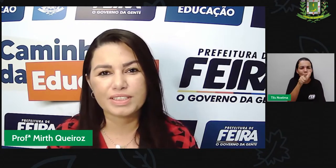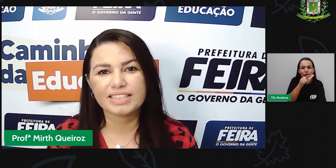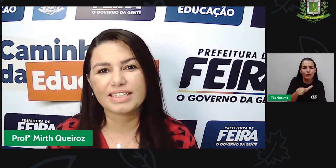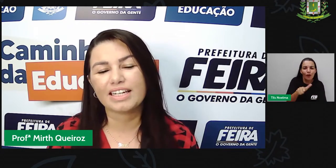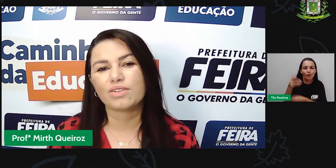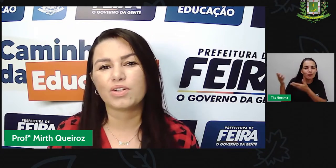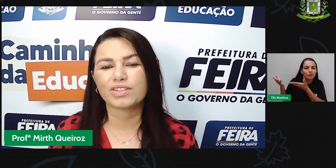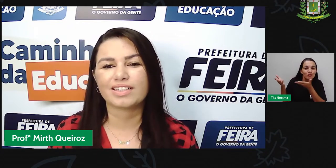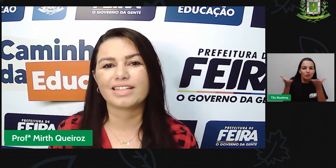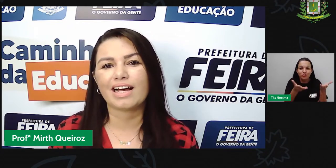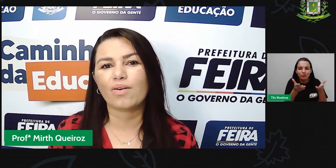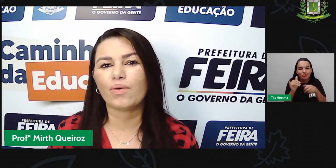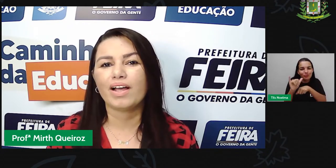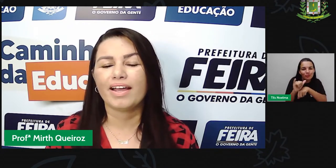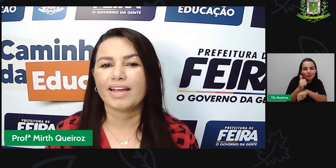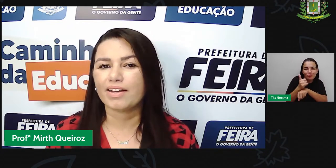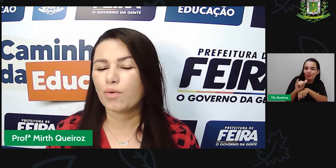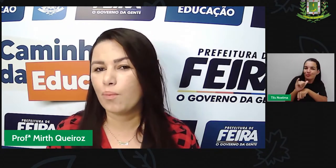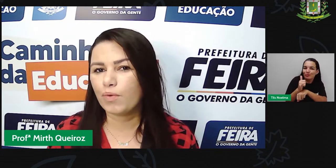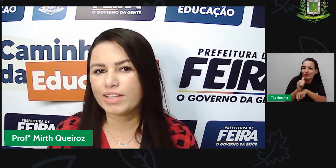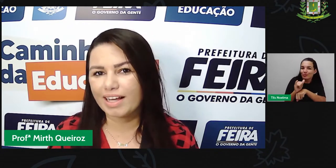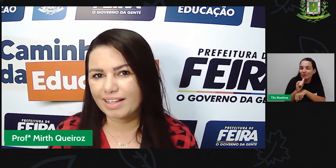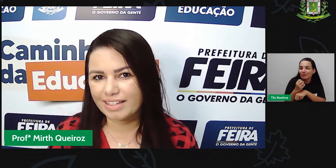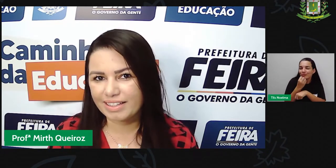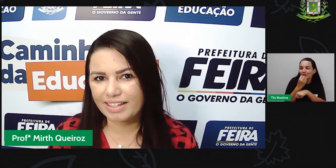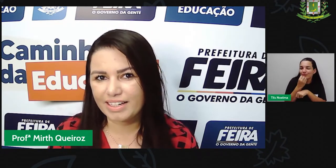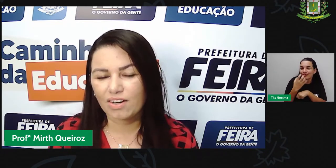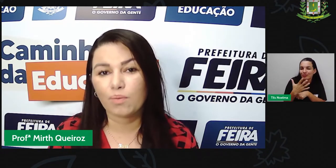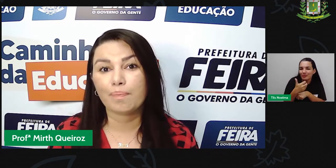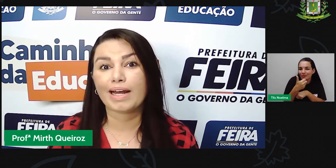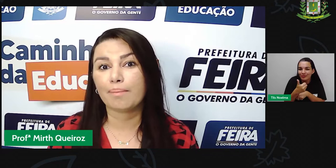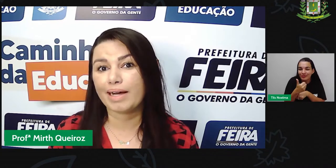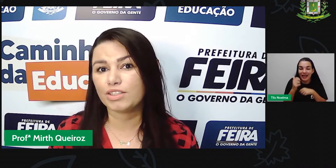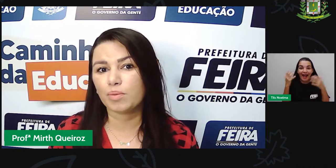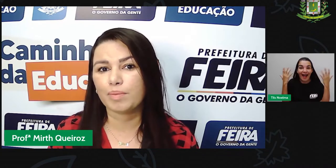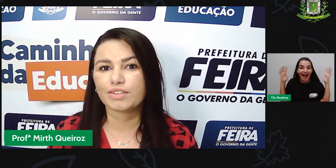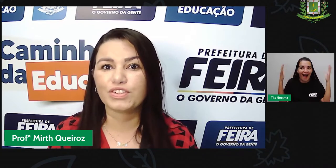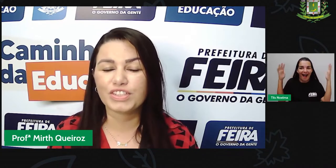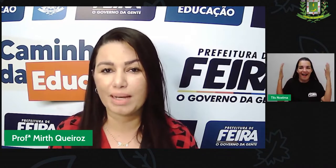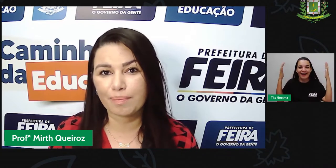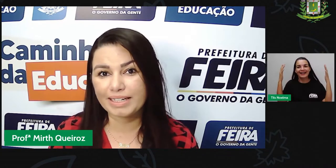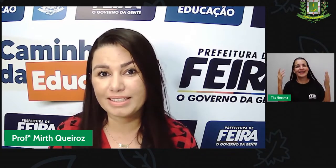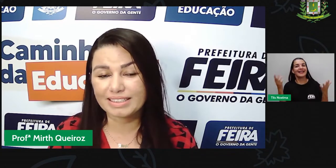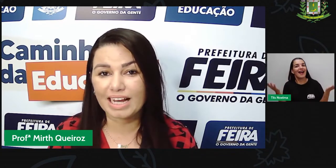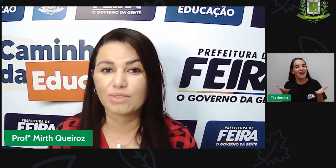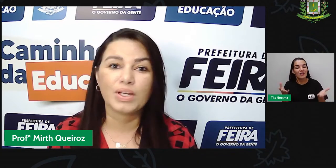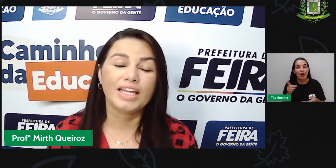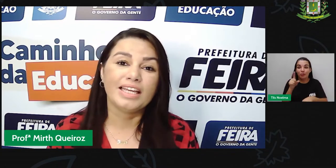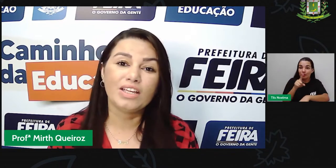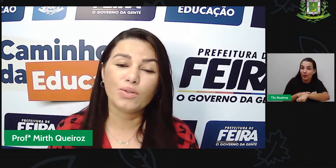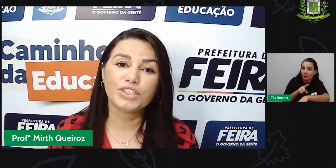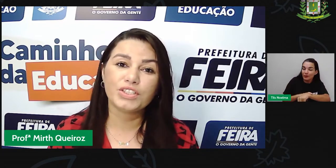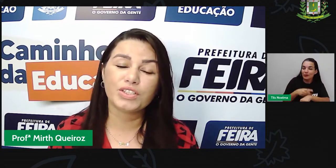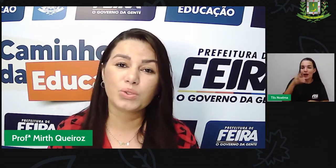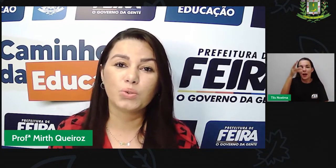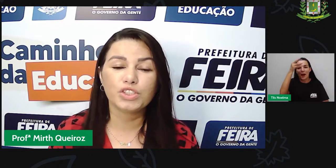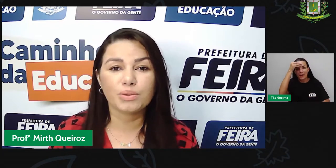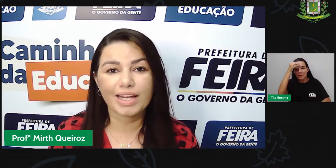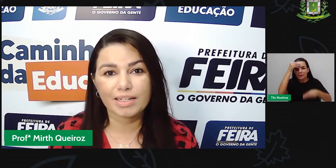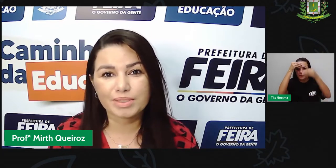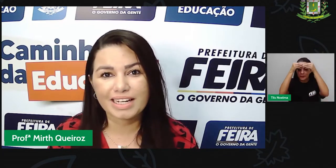recebe vocês aqui no nosso canal, com muita alegria, para mais um momento de aprendizado. E hoje